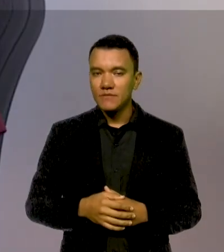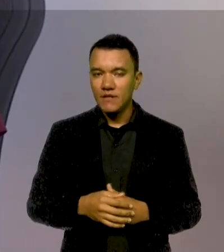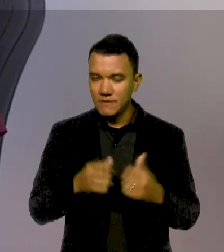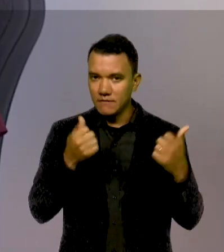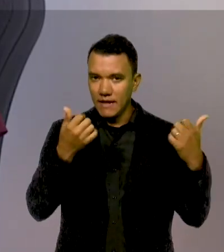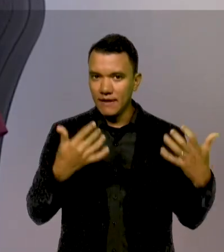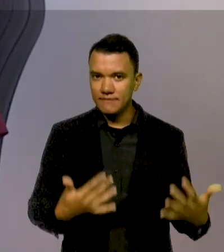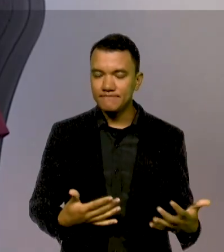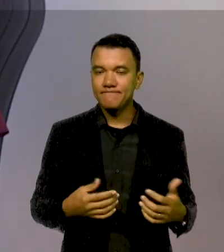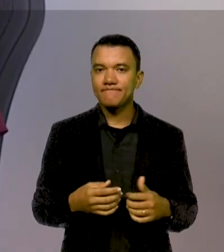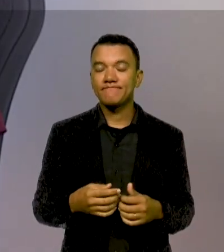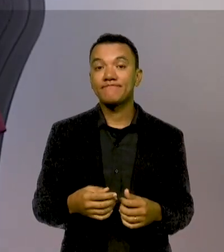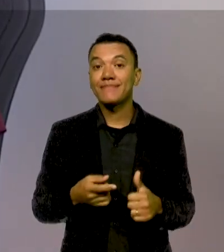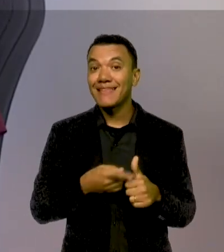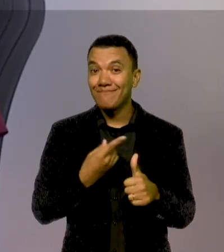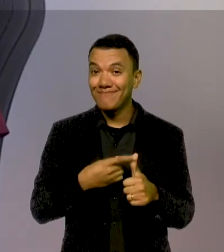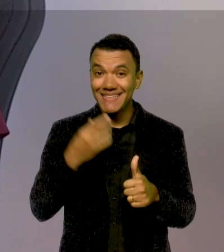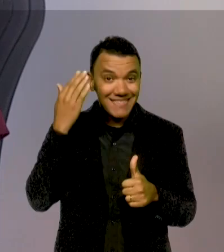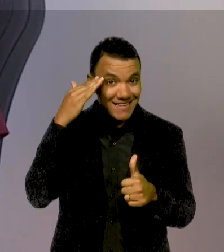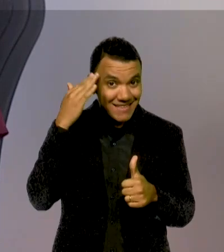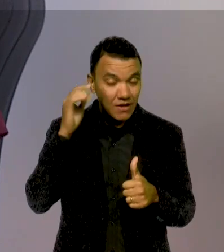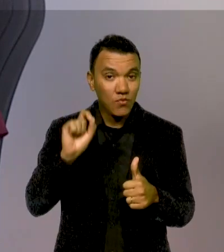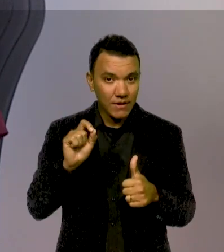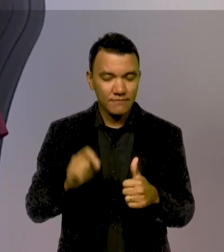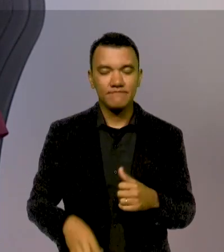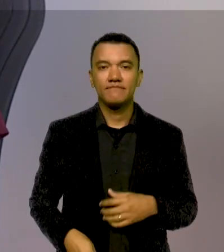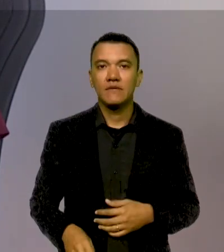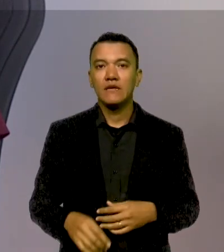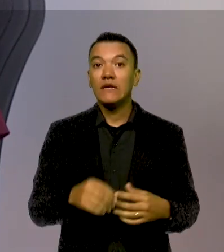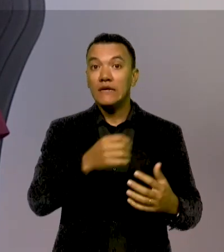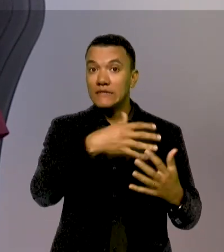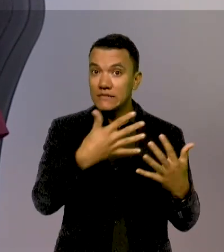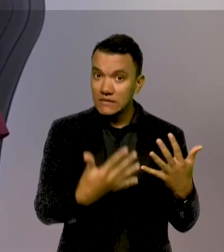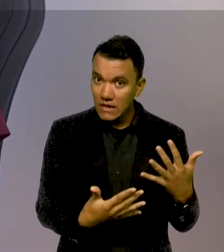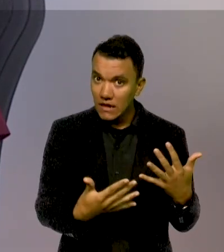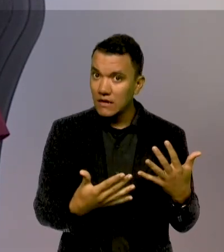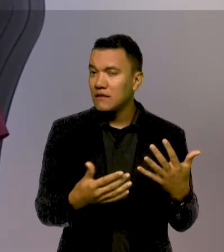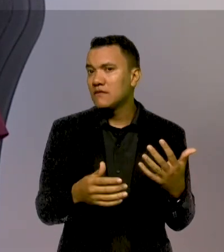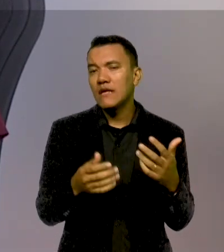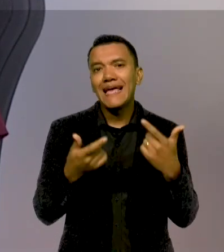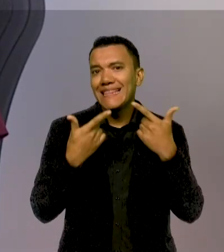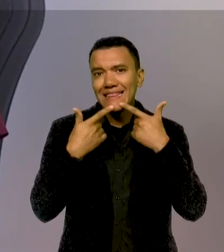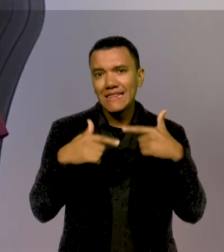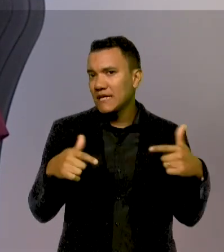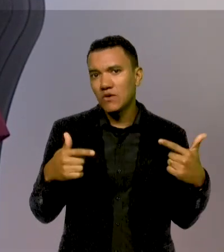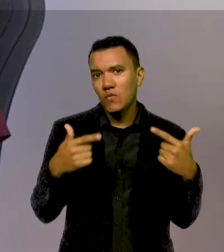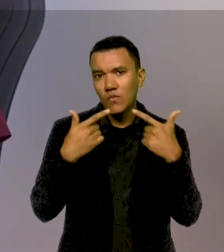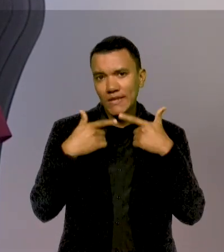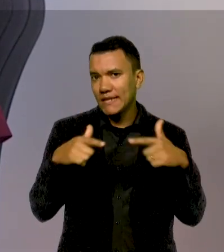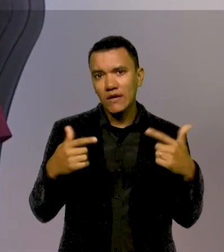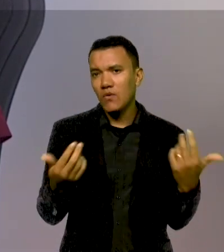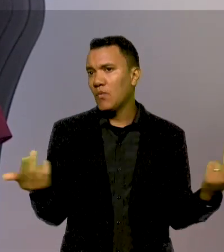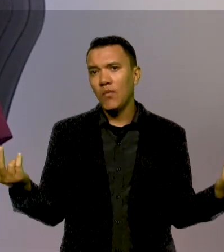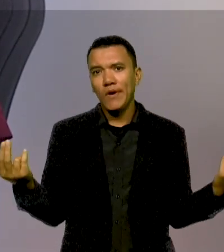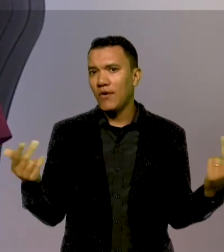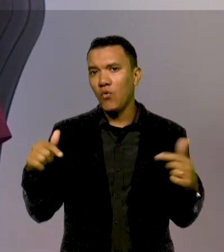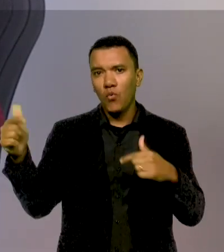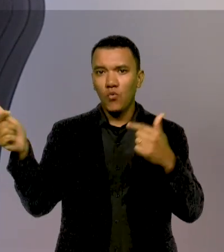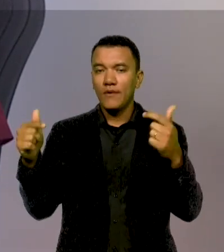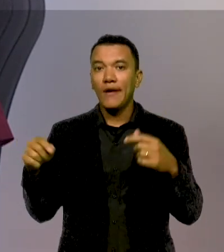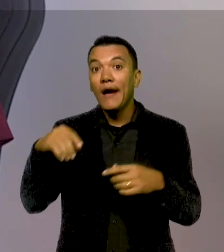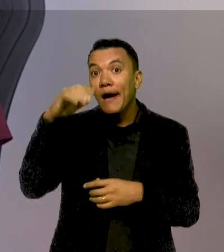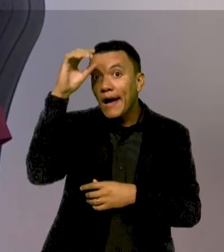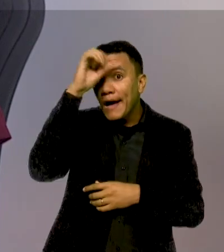a se compreender é que a língua de sinais ela é uma língua como outra qualquer. Então, a sua aprendizagem